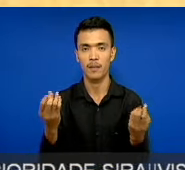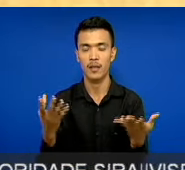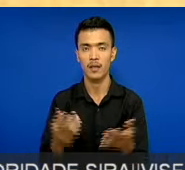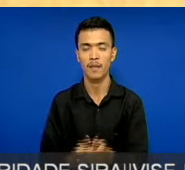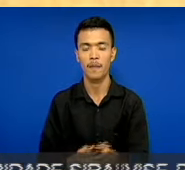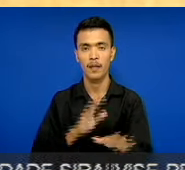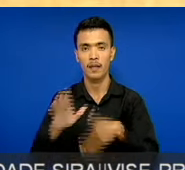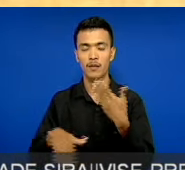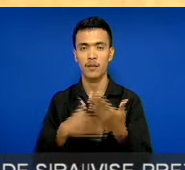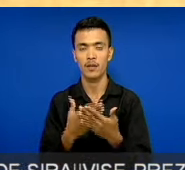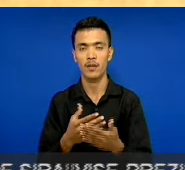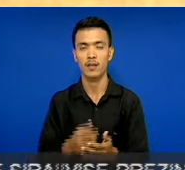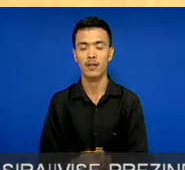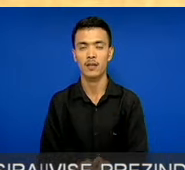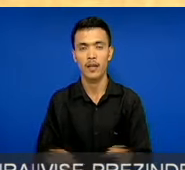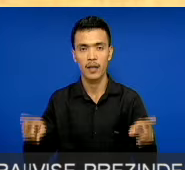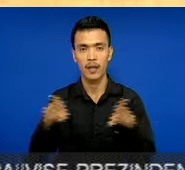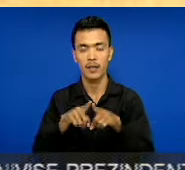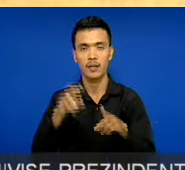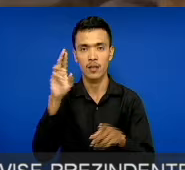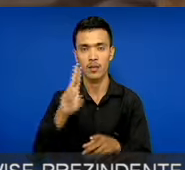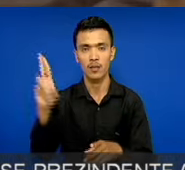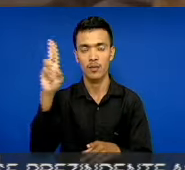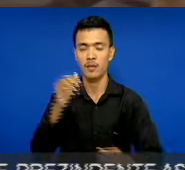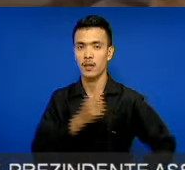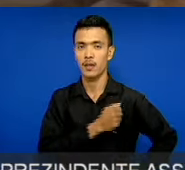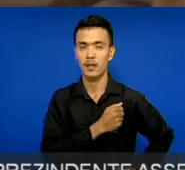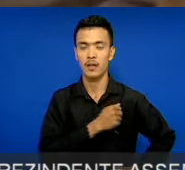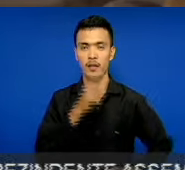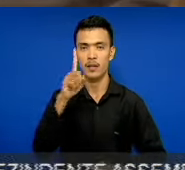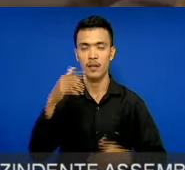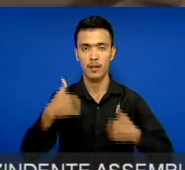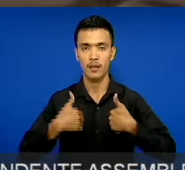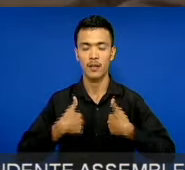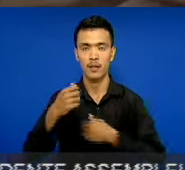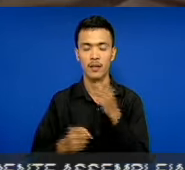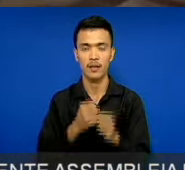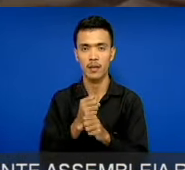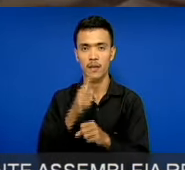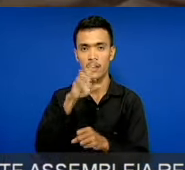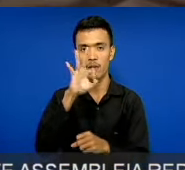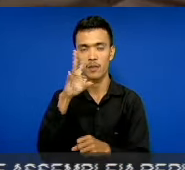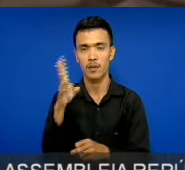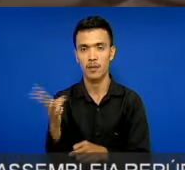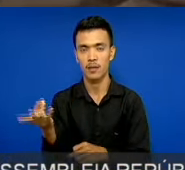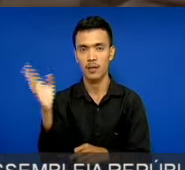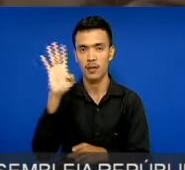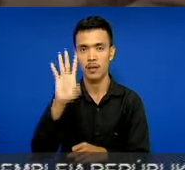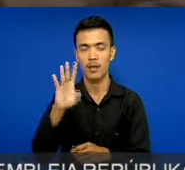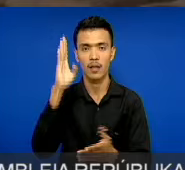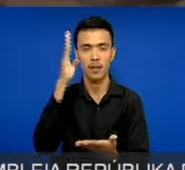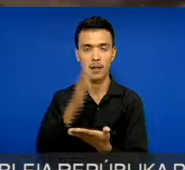Maluksira Revolução dos Cravos, hanesan okupasaun militar ida ihatinan Rihunida Atusia Hitunulu Rasinhat, hapara